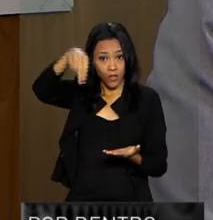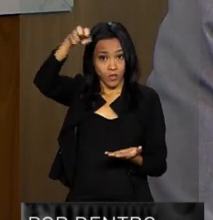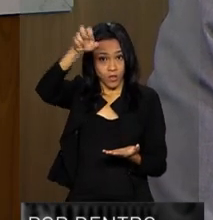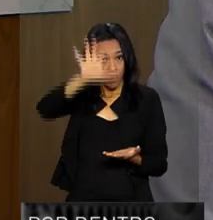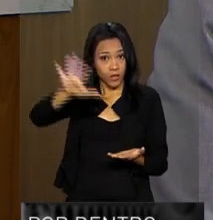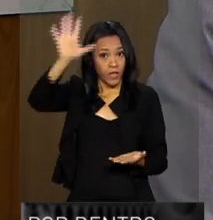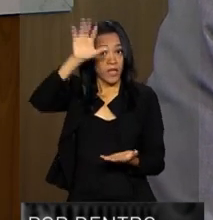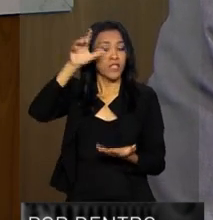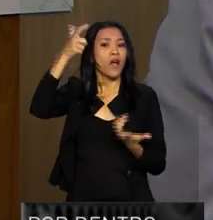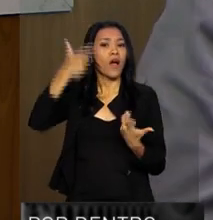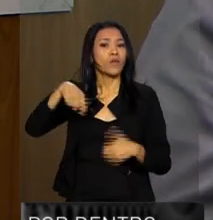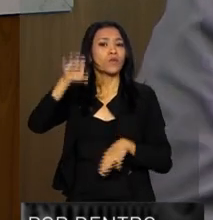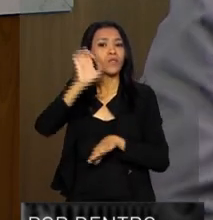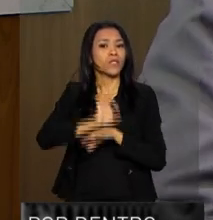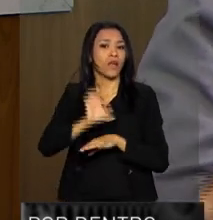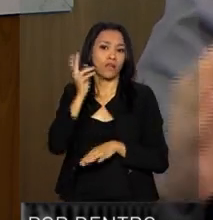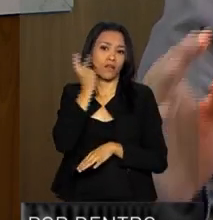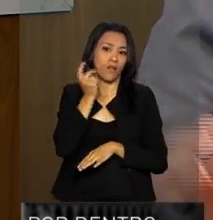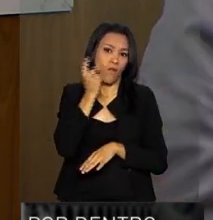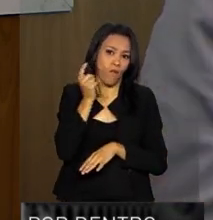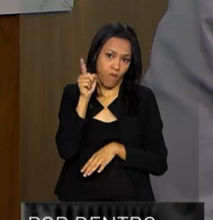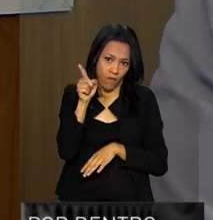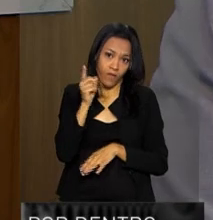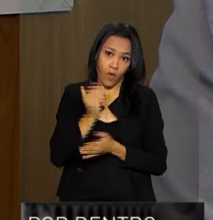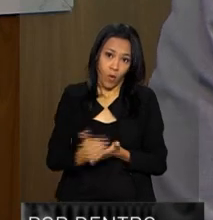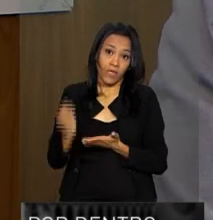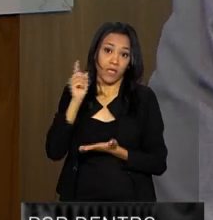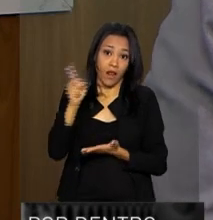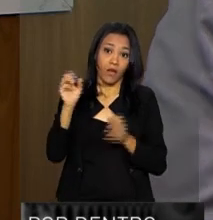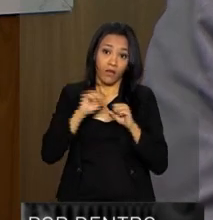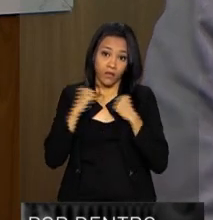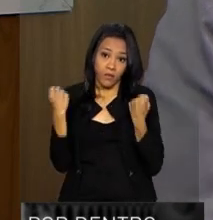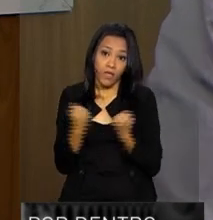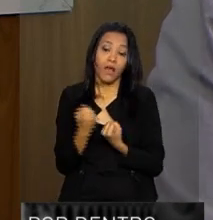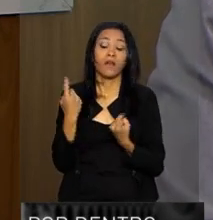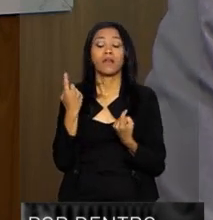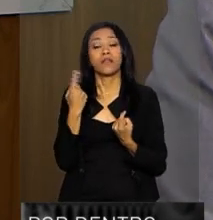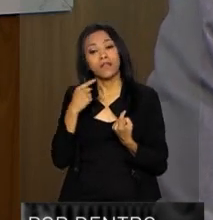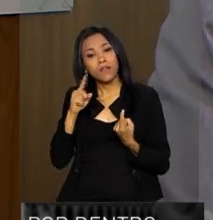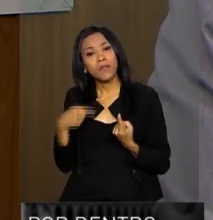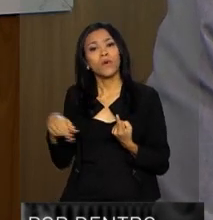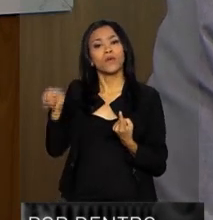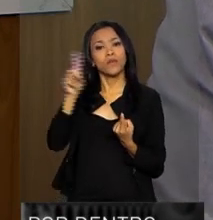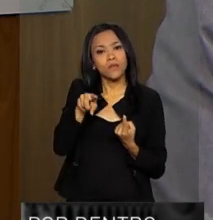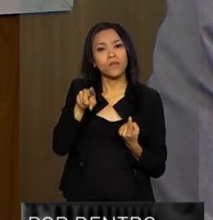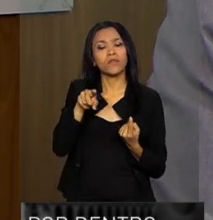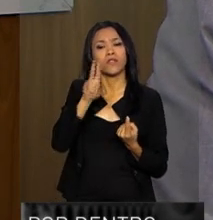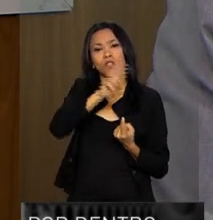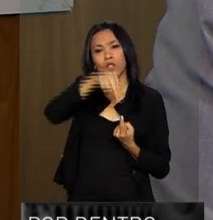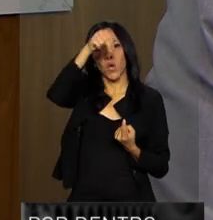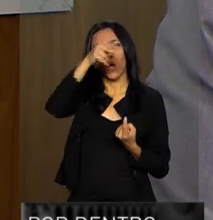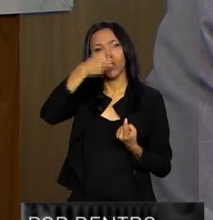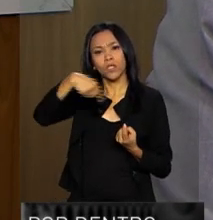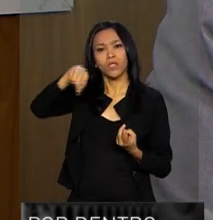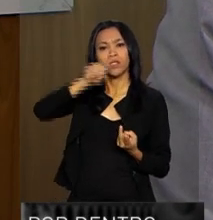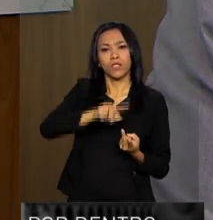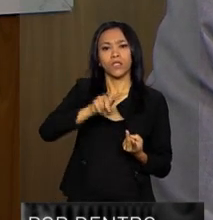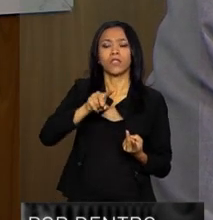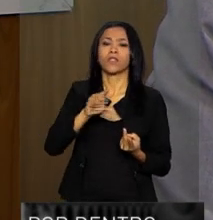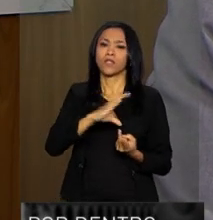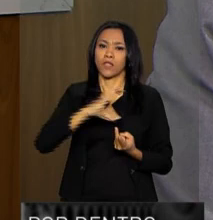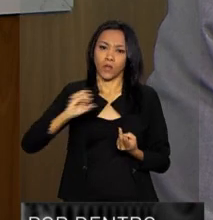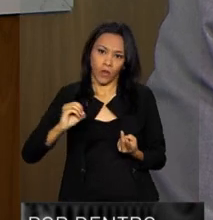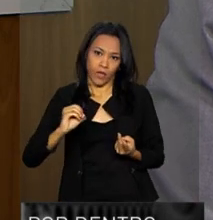faremos em fortaleza mas depois seguiremos é começando pelas regiões norte nordeste e centro oeste